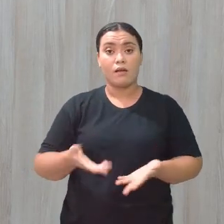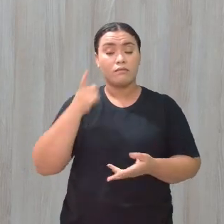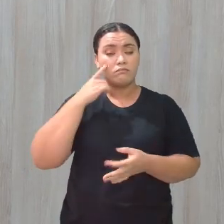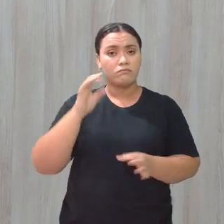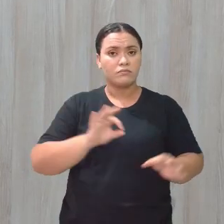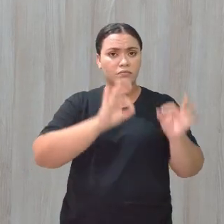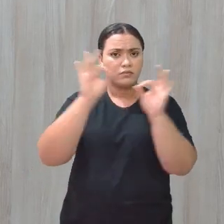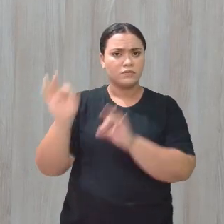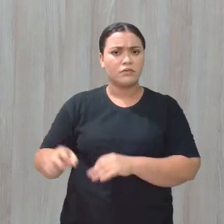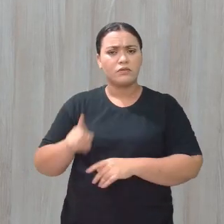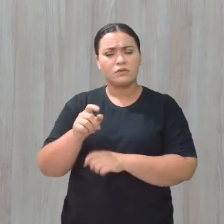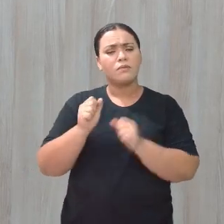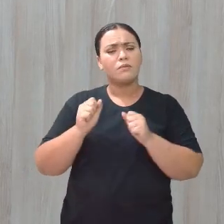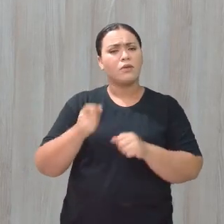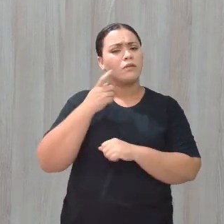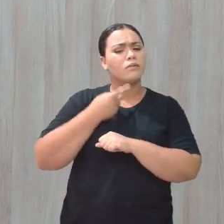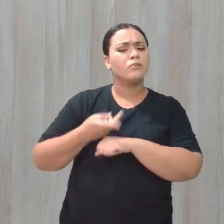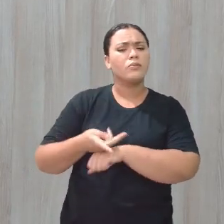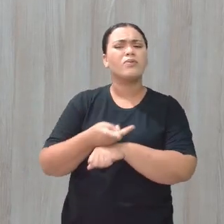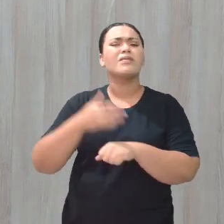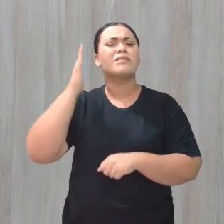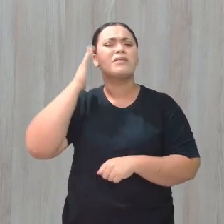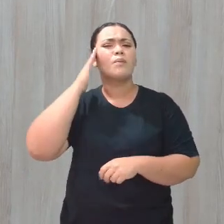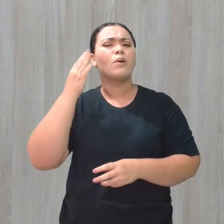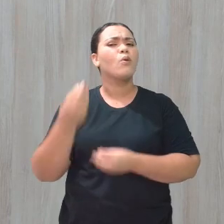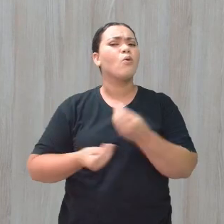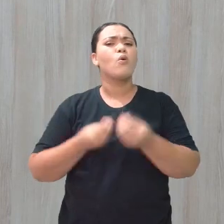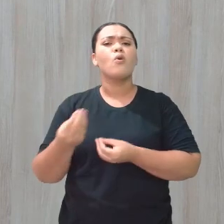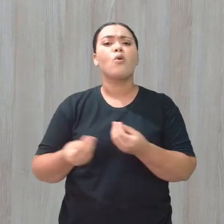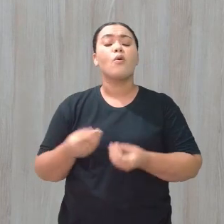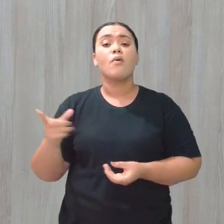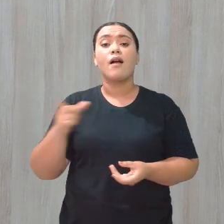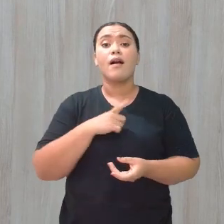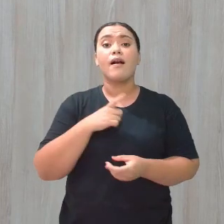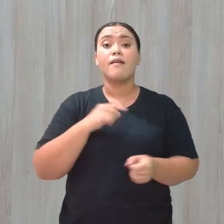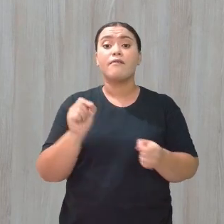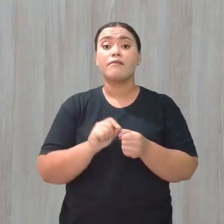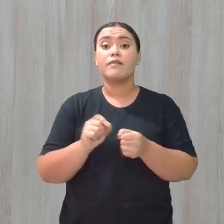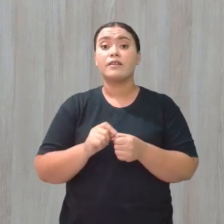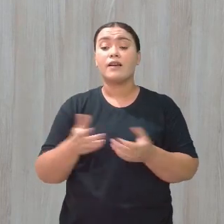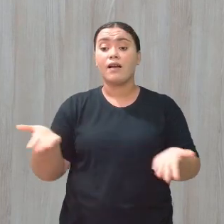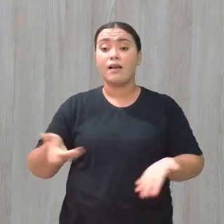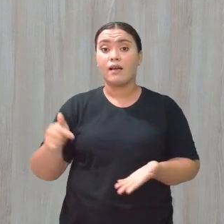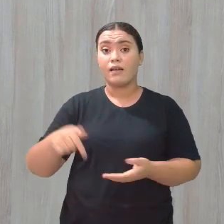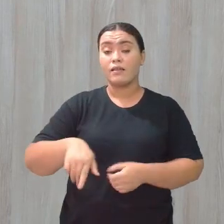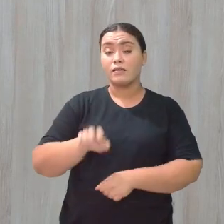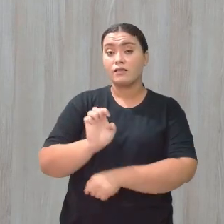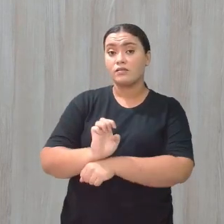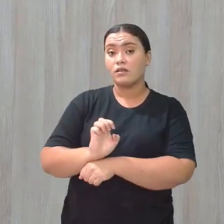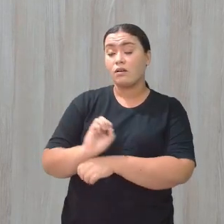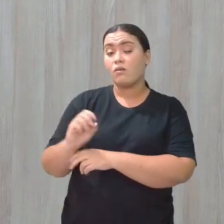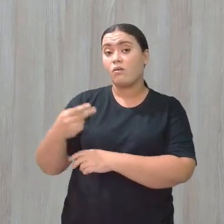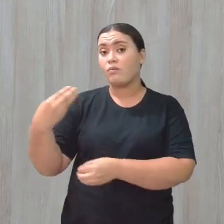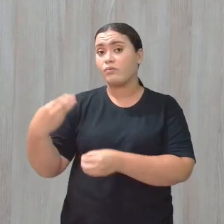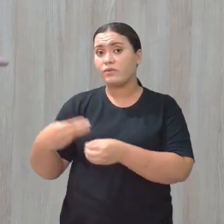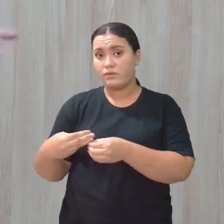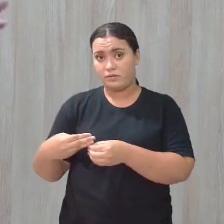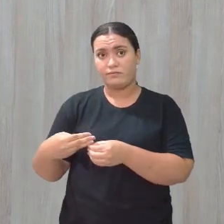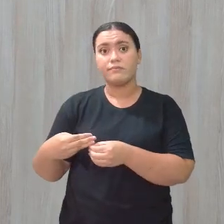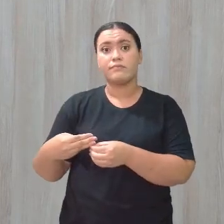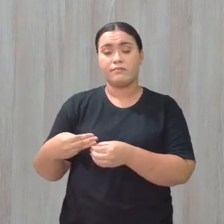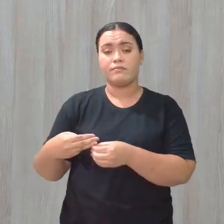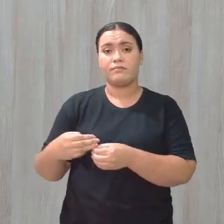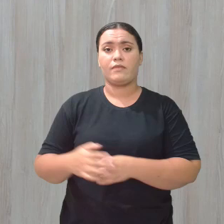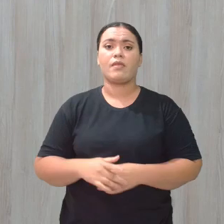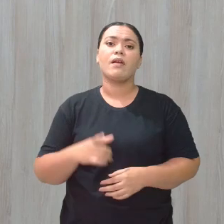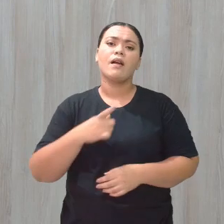você pode procurar saber como estão sendo as ações aqui no meu estado, aqui no meu município,